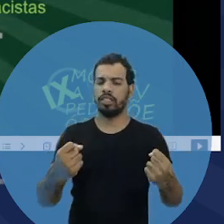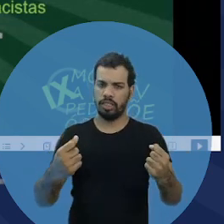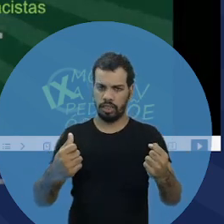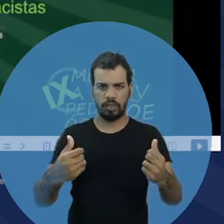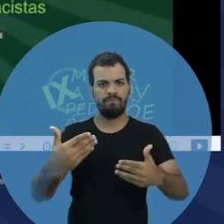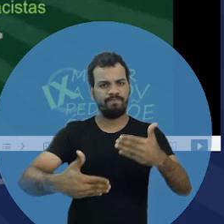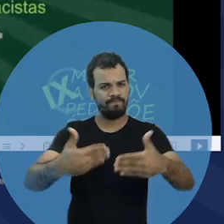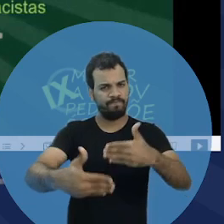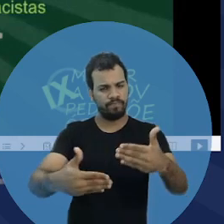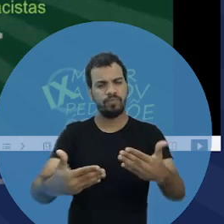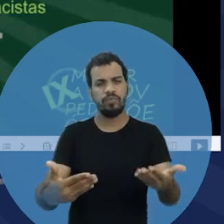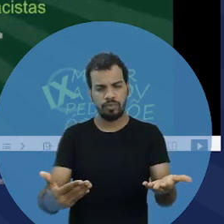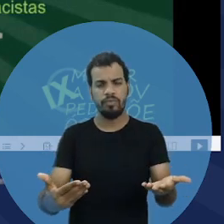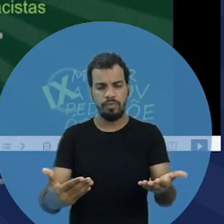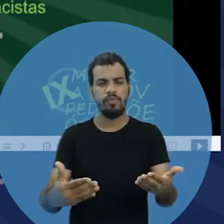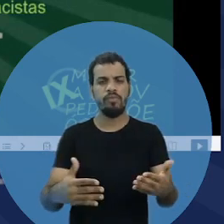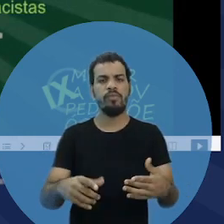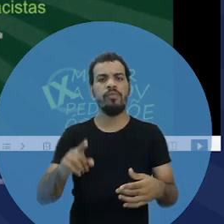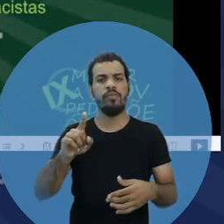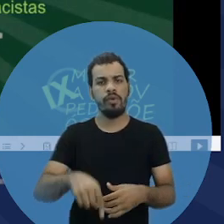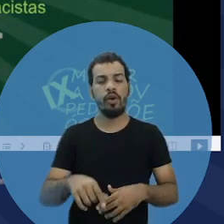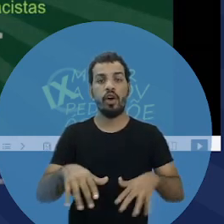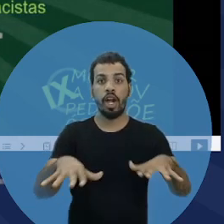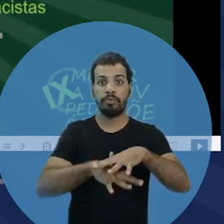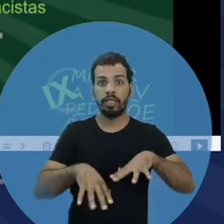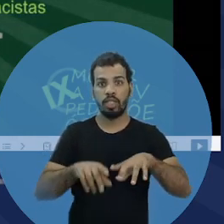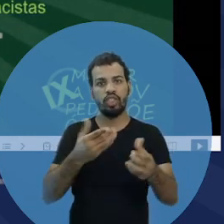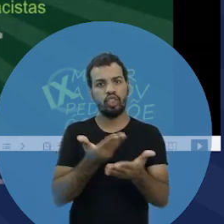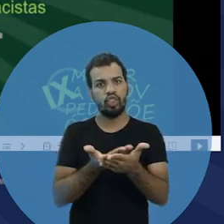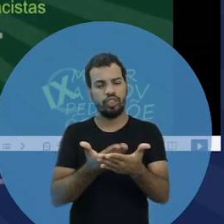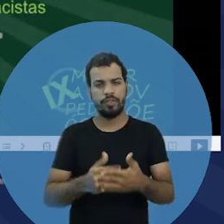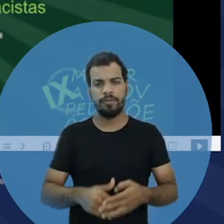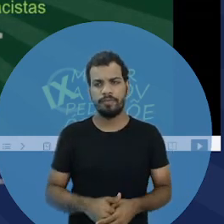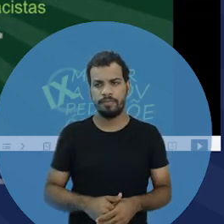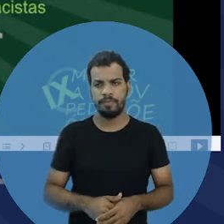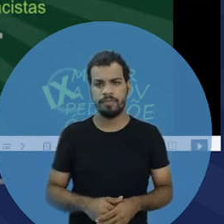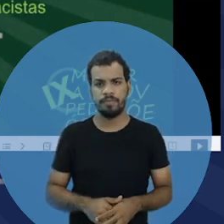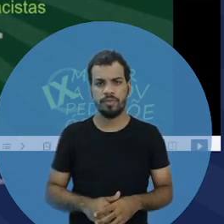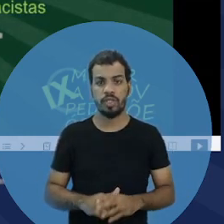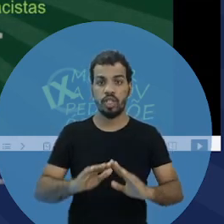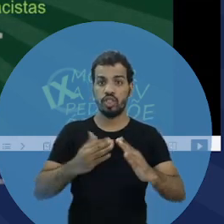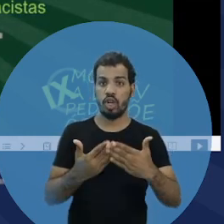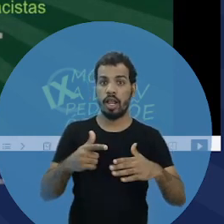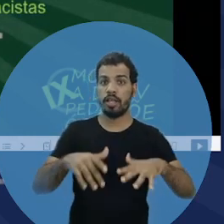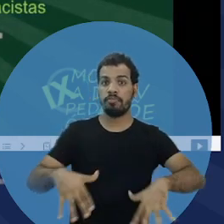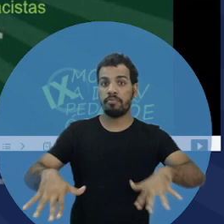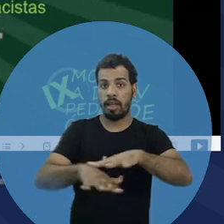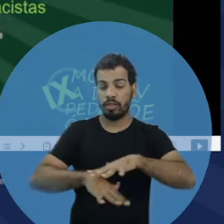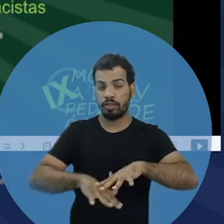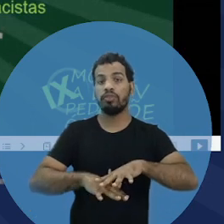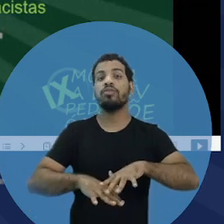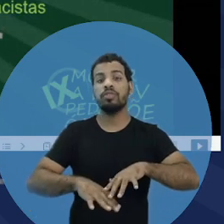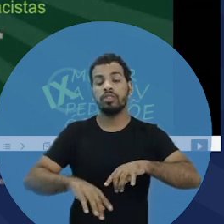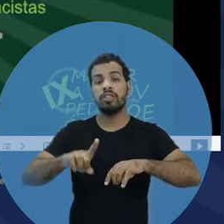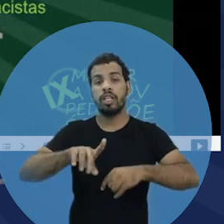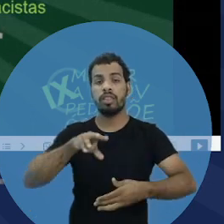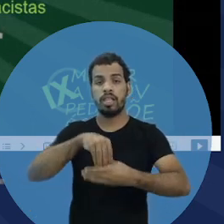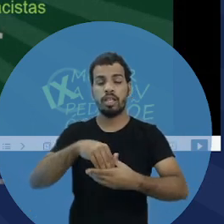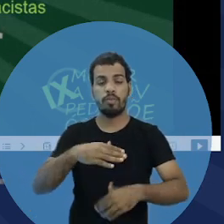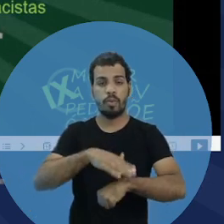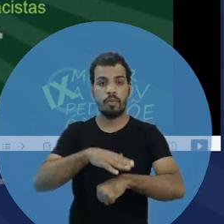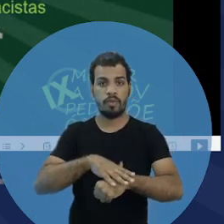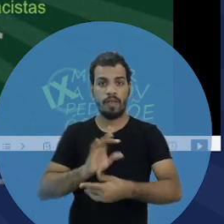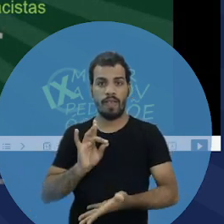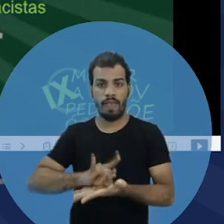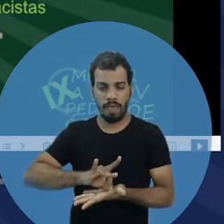que é esse espaço de escuta. E a escola como espaço para escutar as meninas dentro das suas realidades e dentro das violências que elas